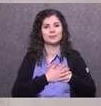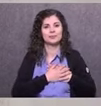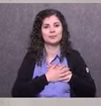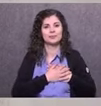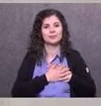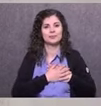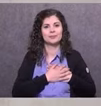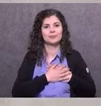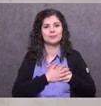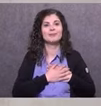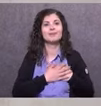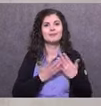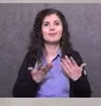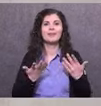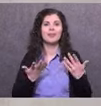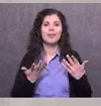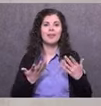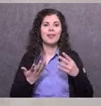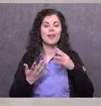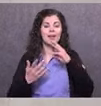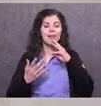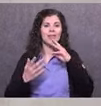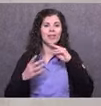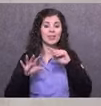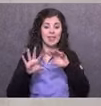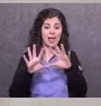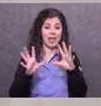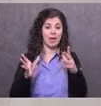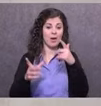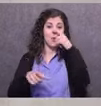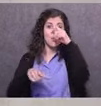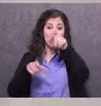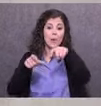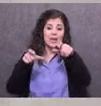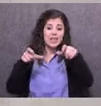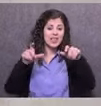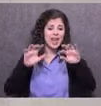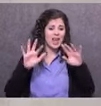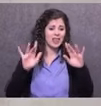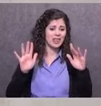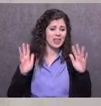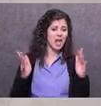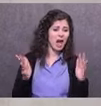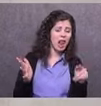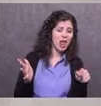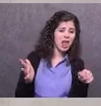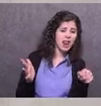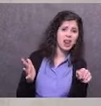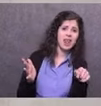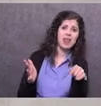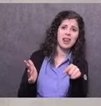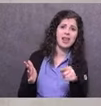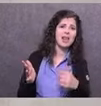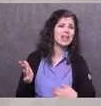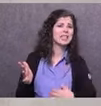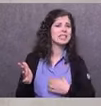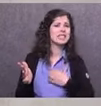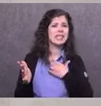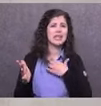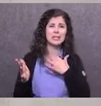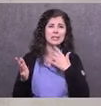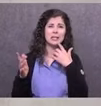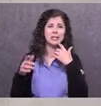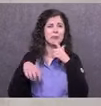A humanidade inteira está a atravessar um túnel escuro.